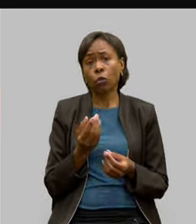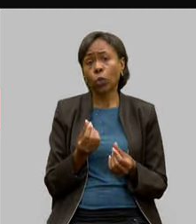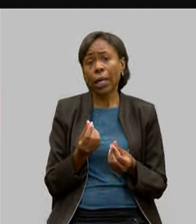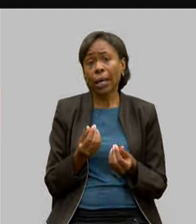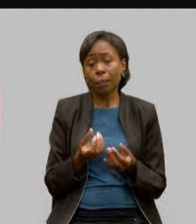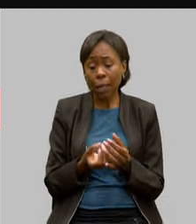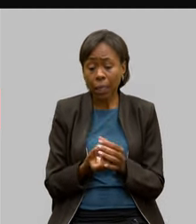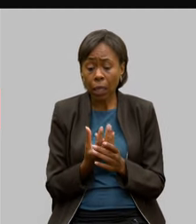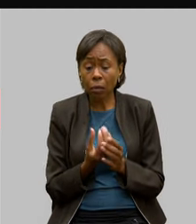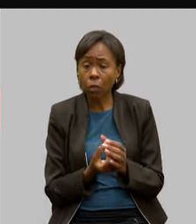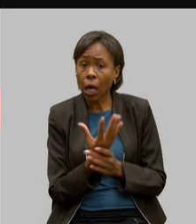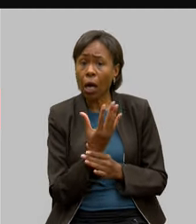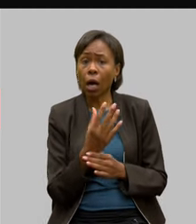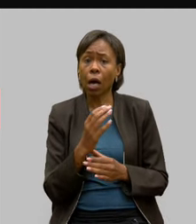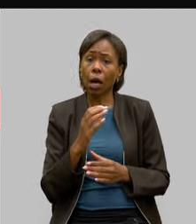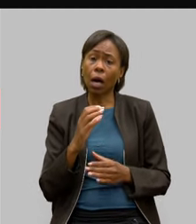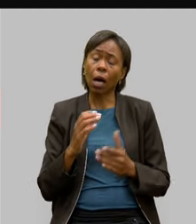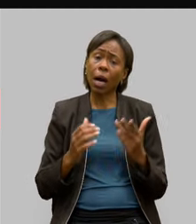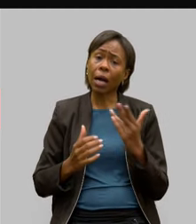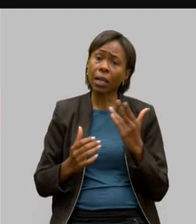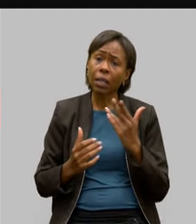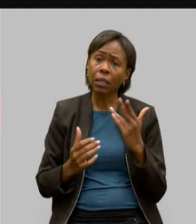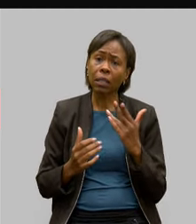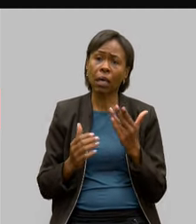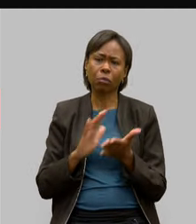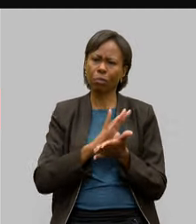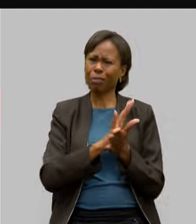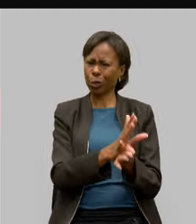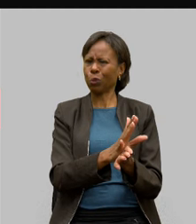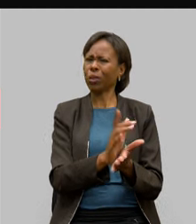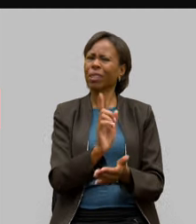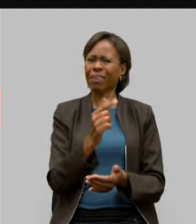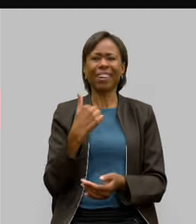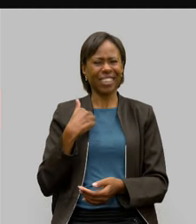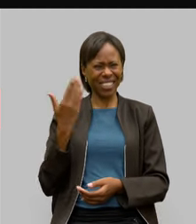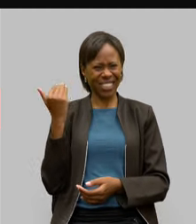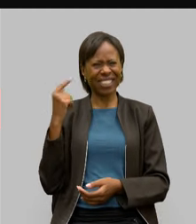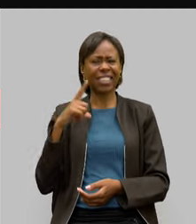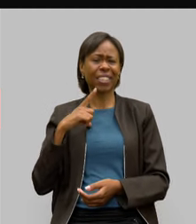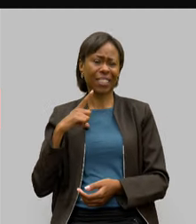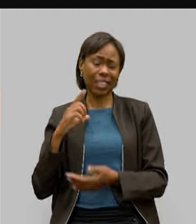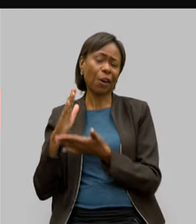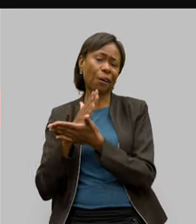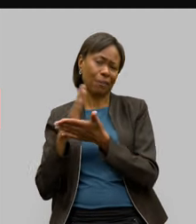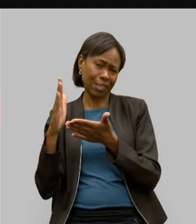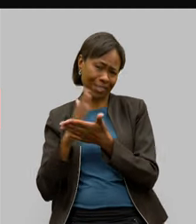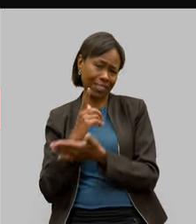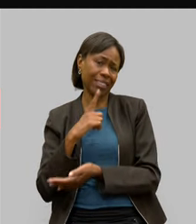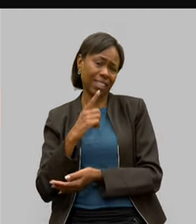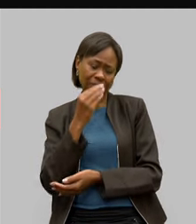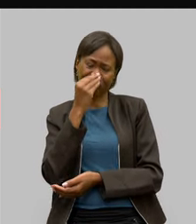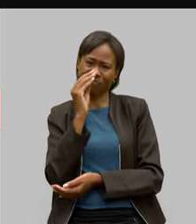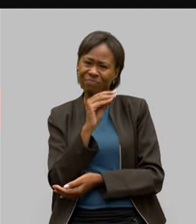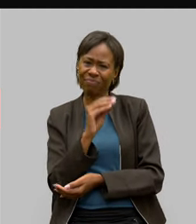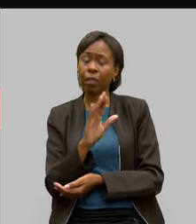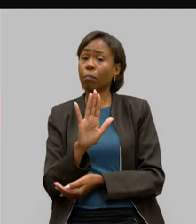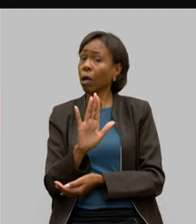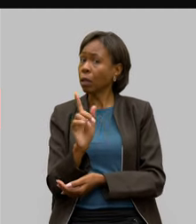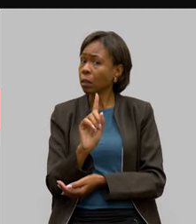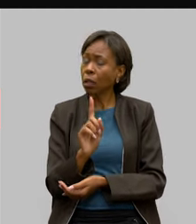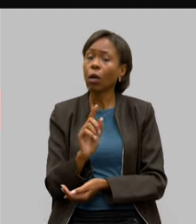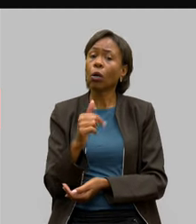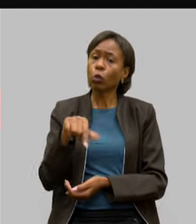cannabis sem esse preconceito que eu também tive que outras pessoas têm né que a gente possa investir nessa área